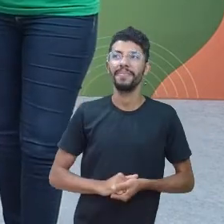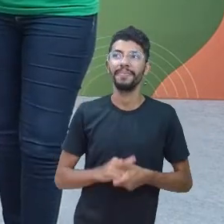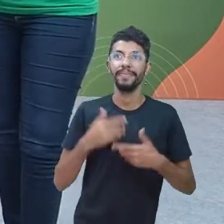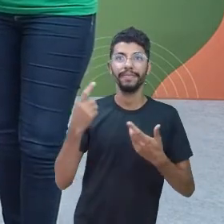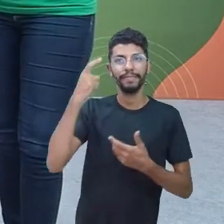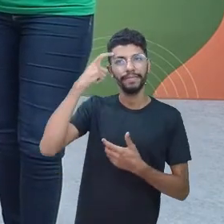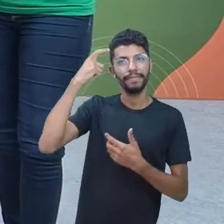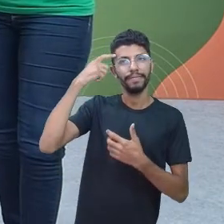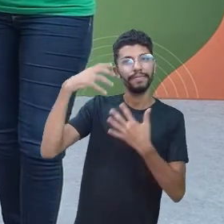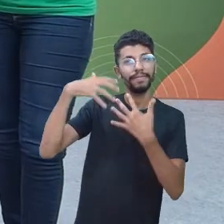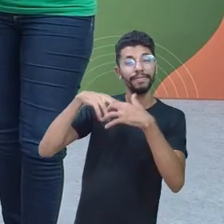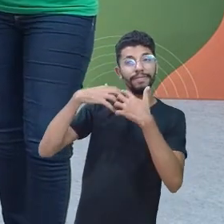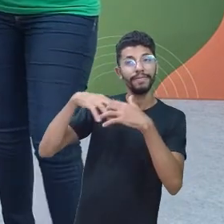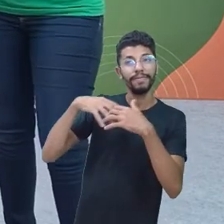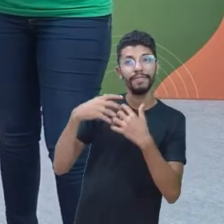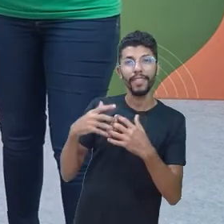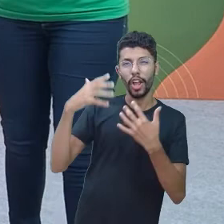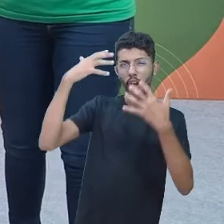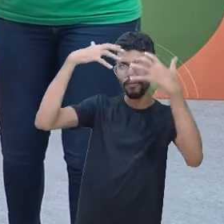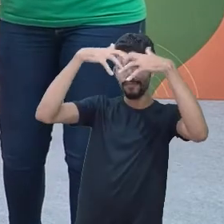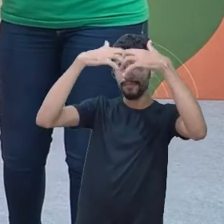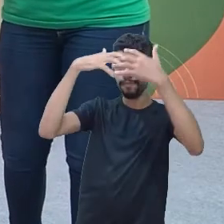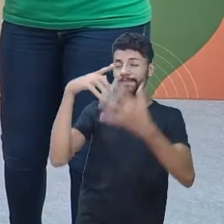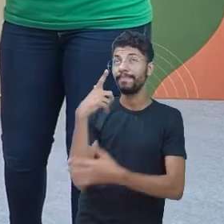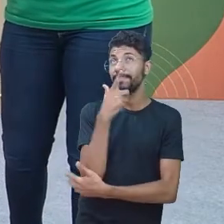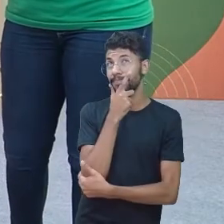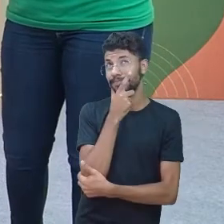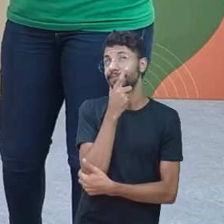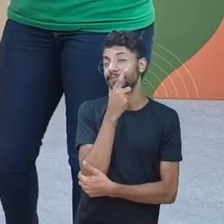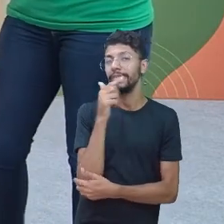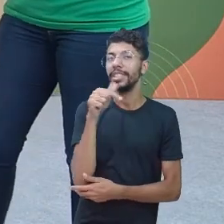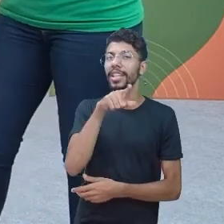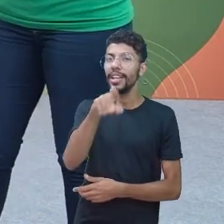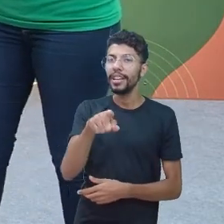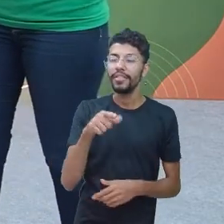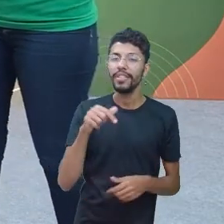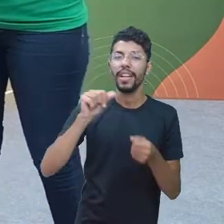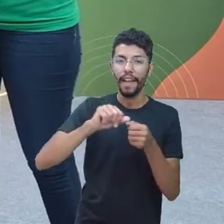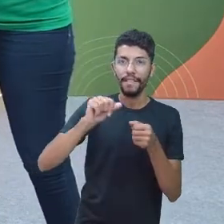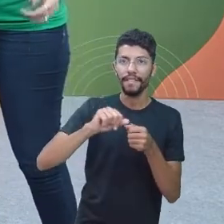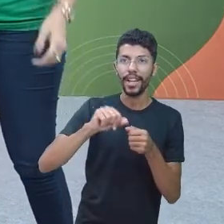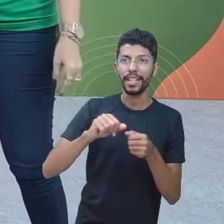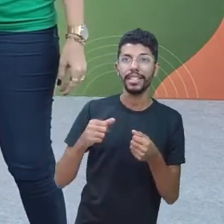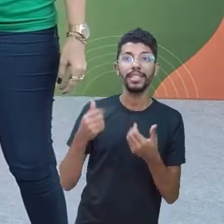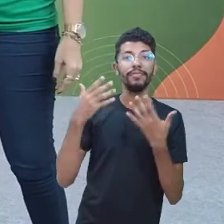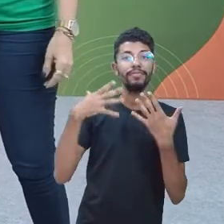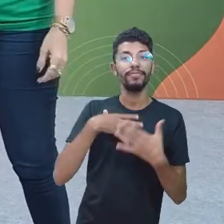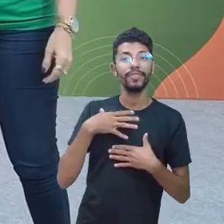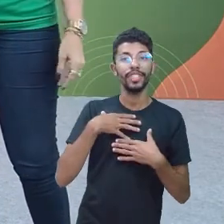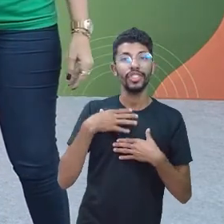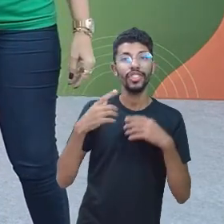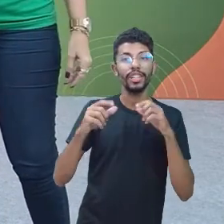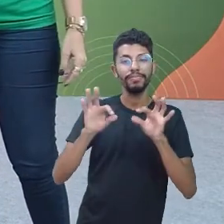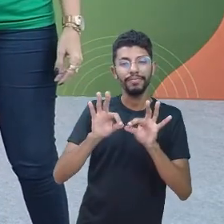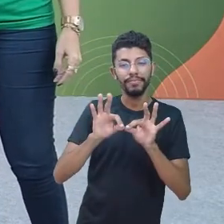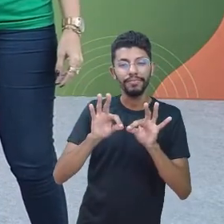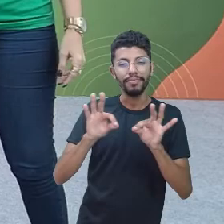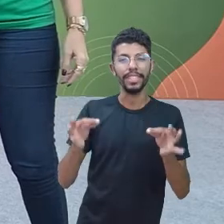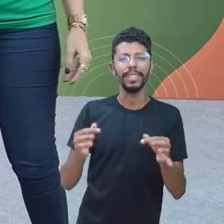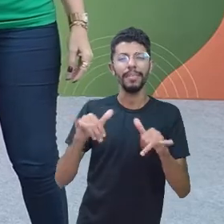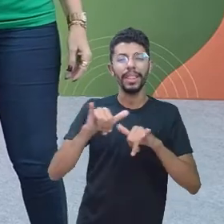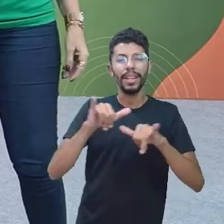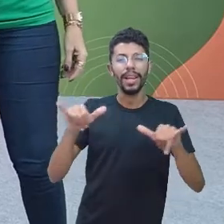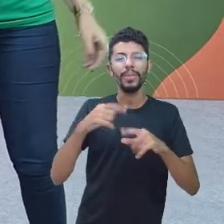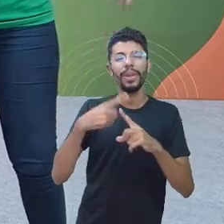pensamento, né? O cérebro aí pensando e vocês vão fazer de forma bem tranquila, porque eu sei que